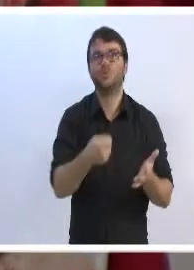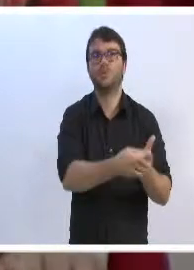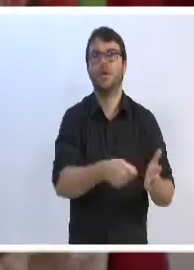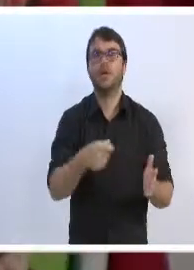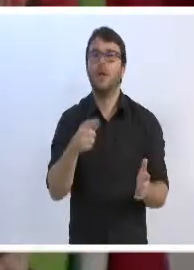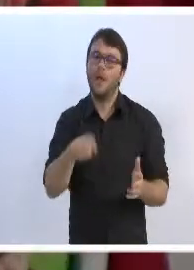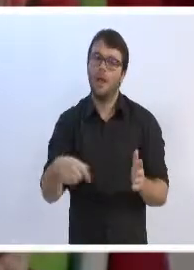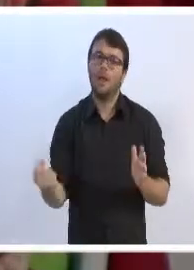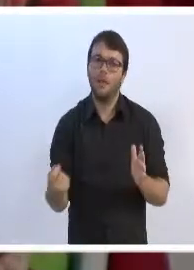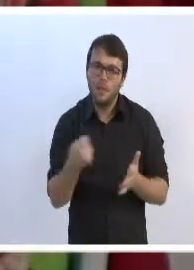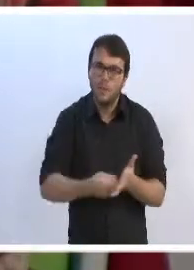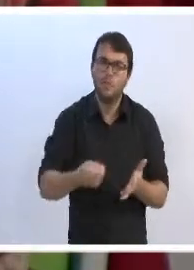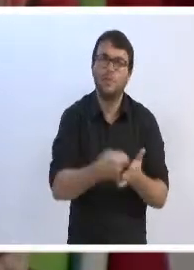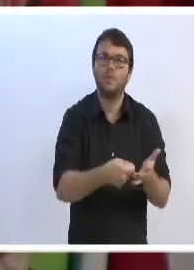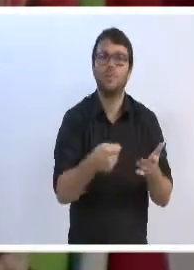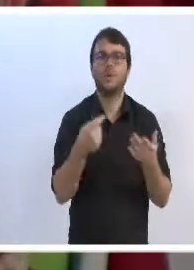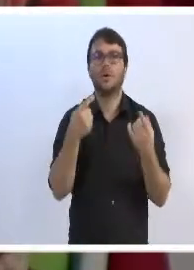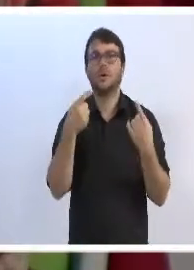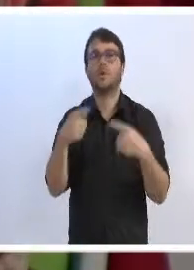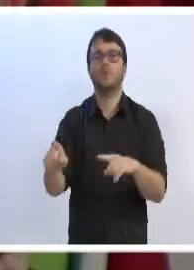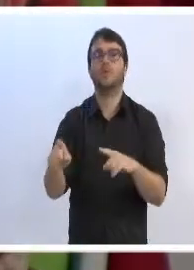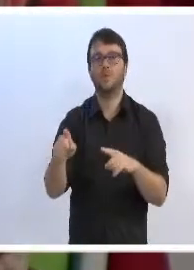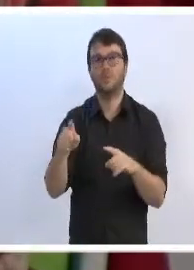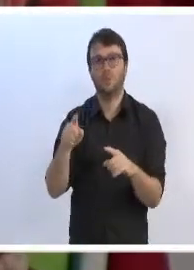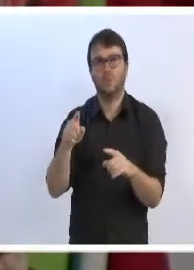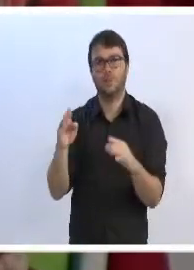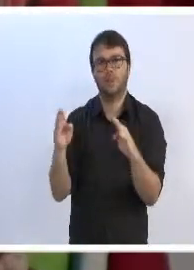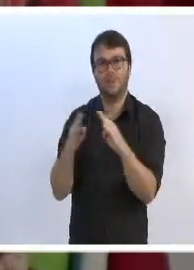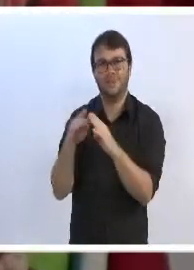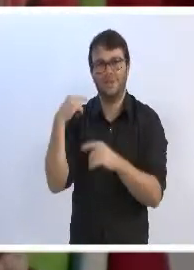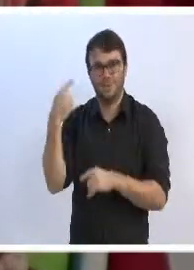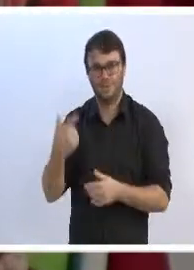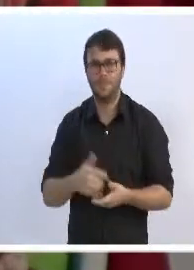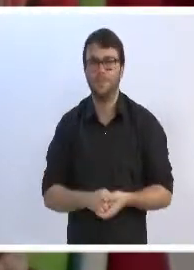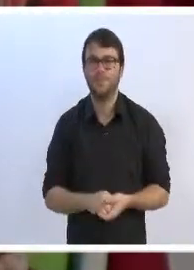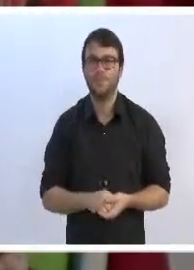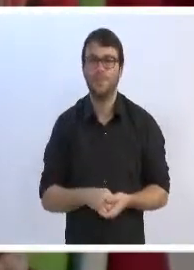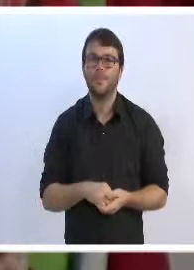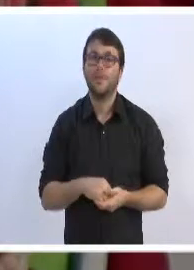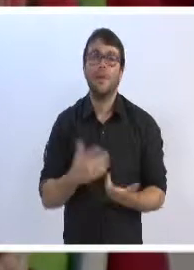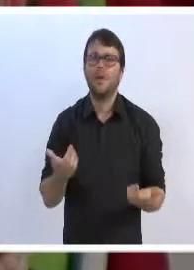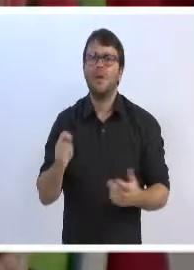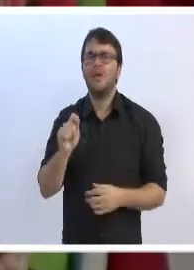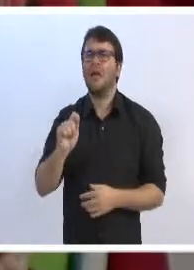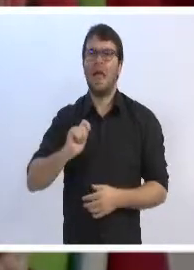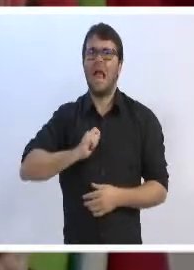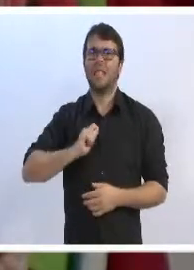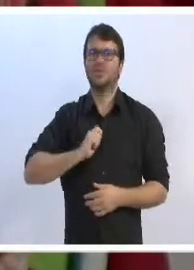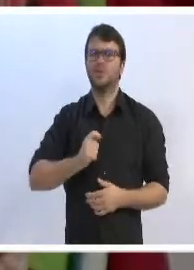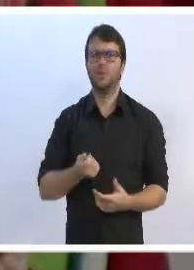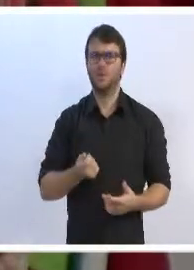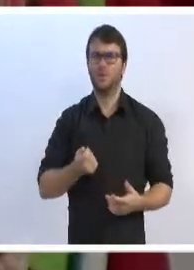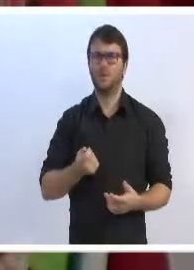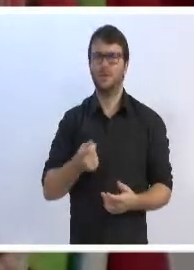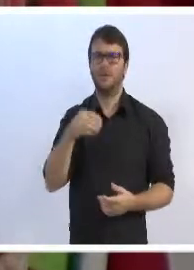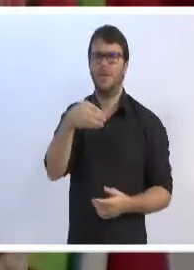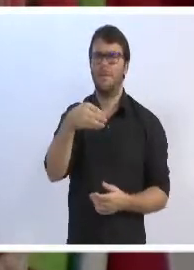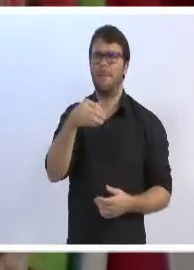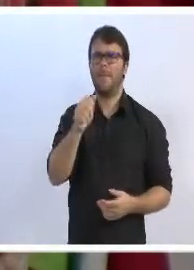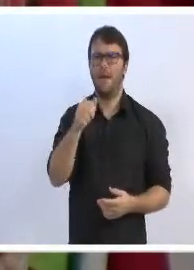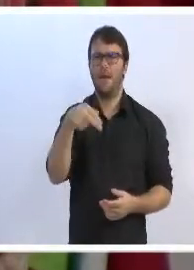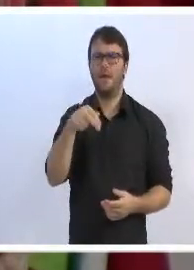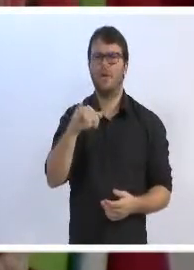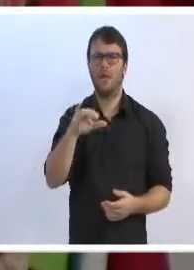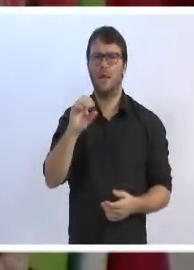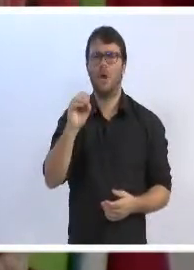anti manicomial e o que são atitudes manicomiais vereador cesar se em